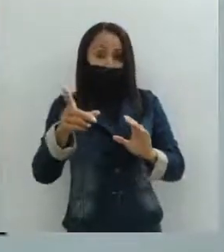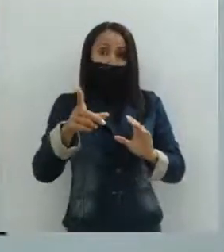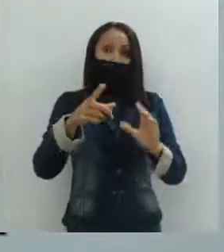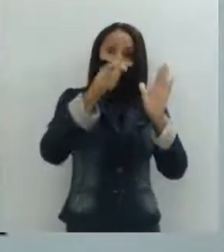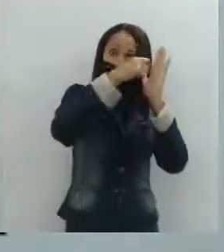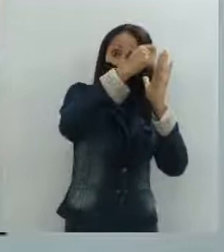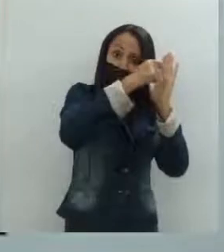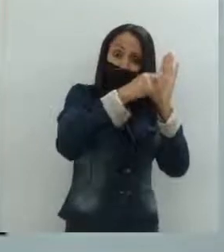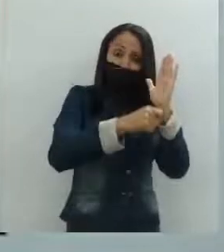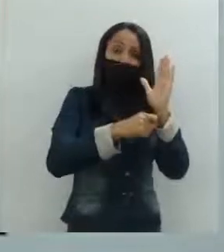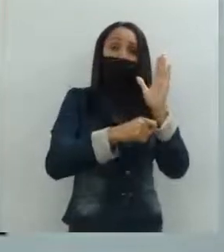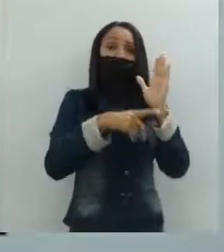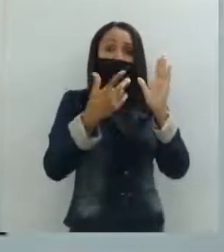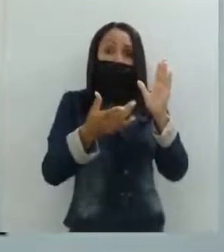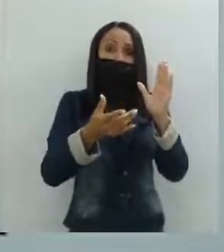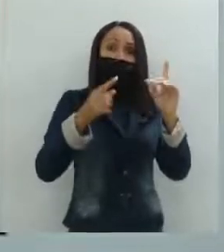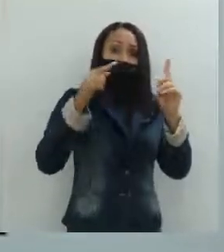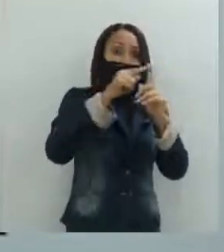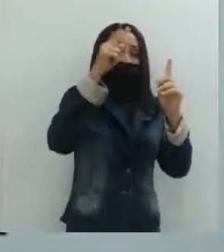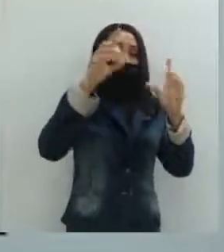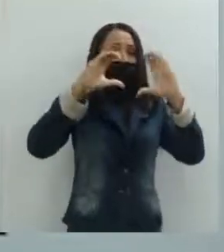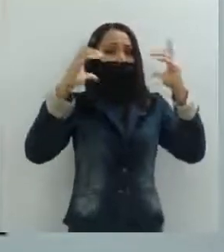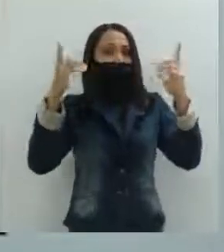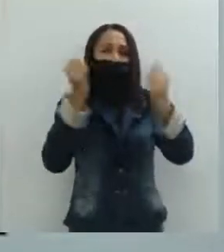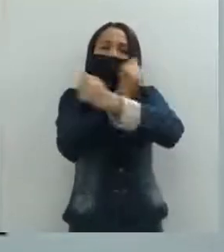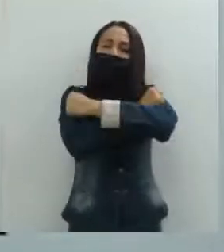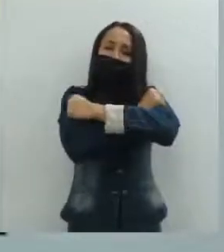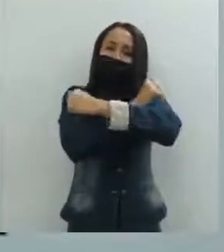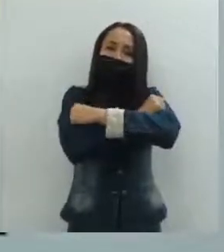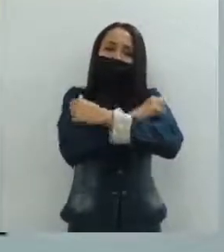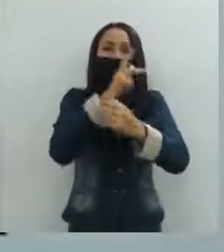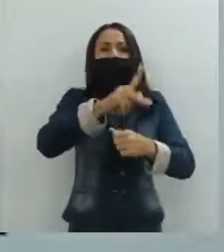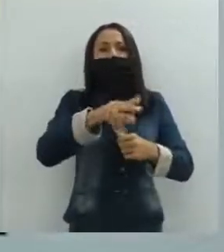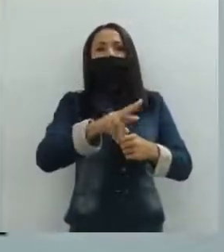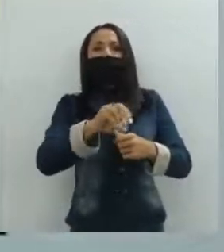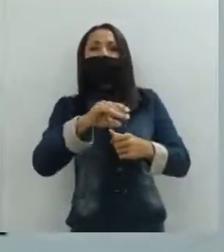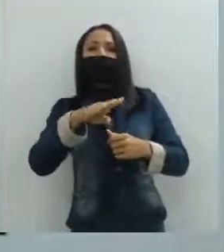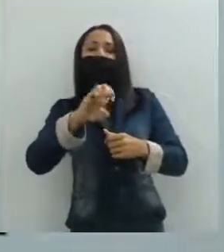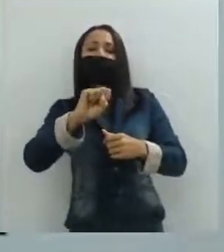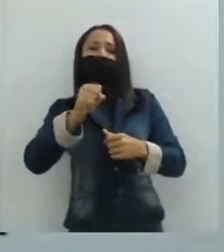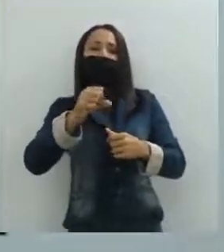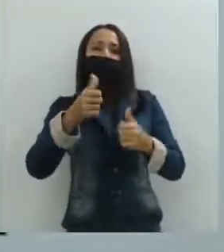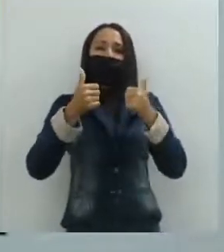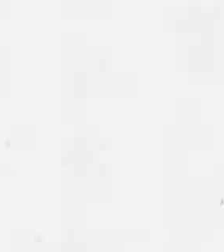uma notícia, a linguagem objetiva e clara. Um forte abraço, professor Robson.